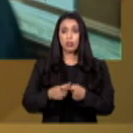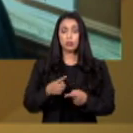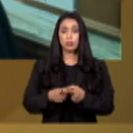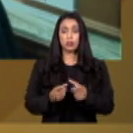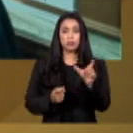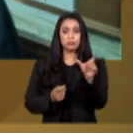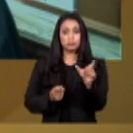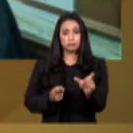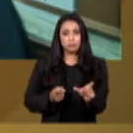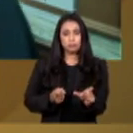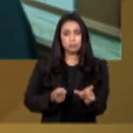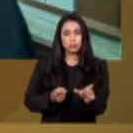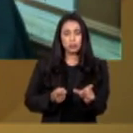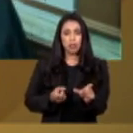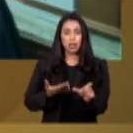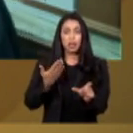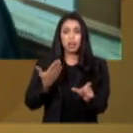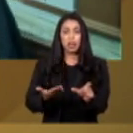solicita